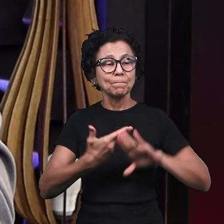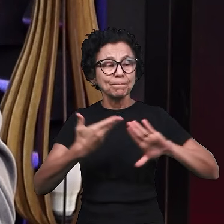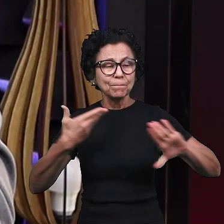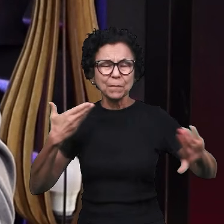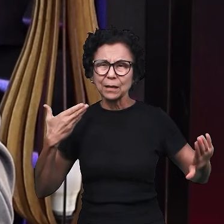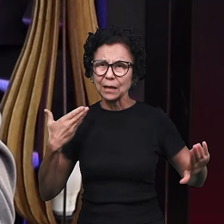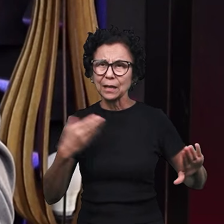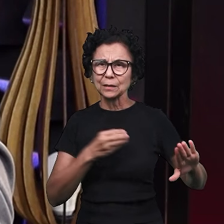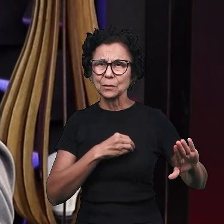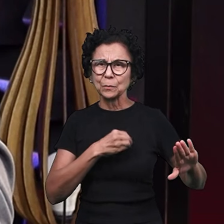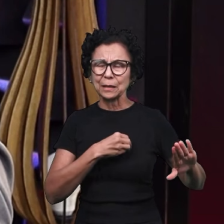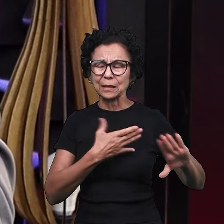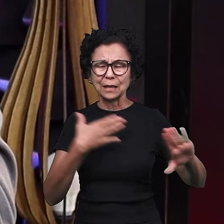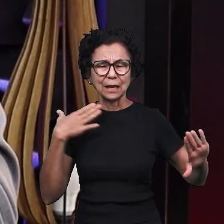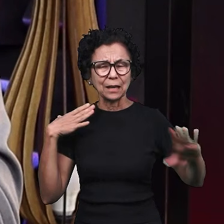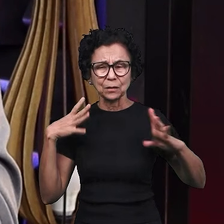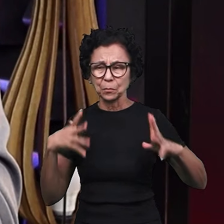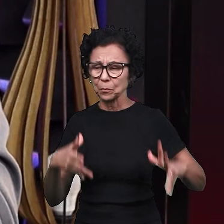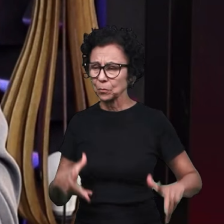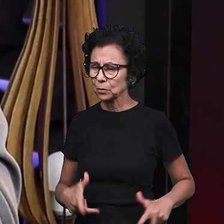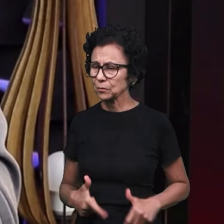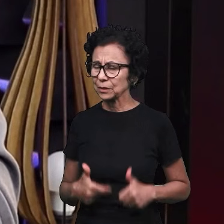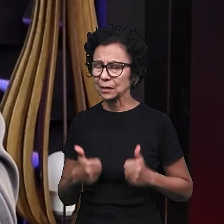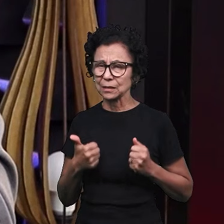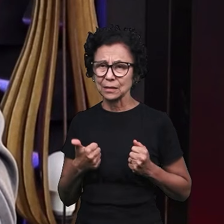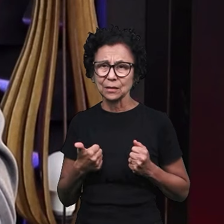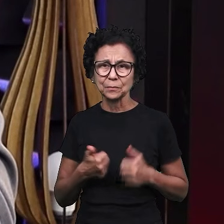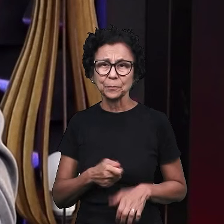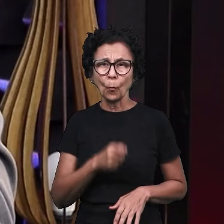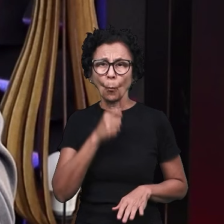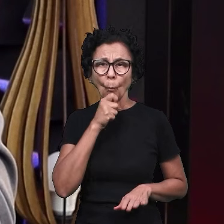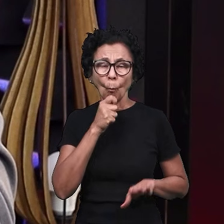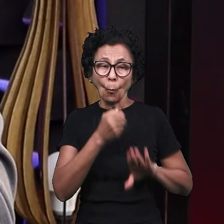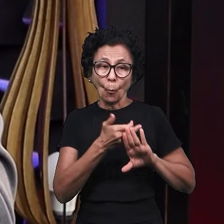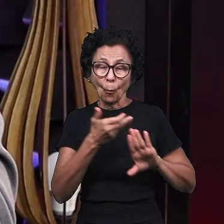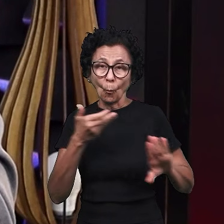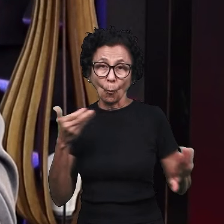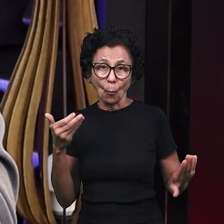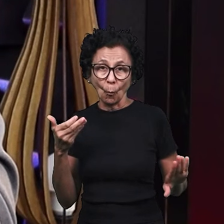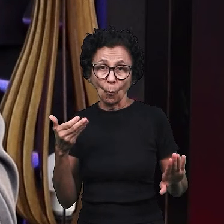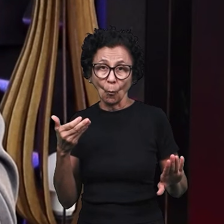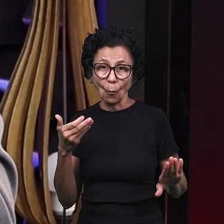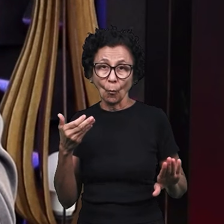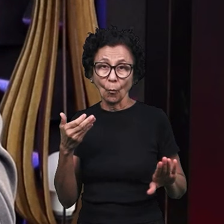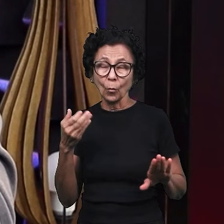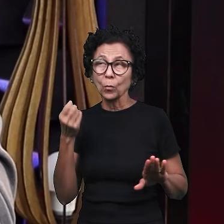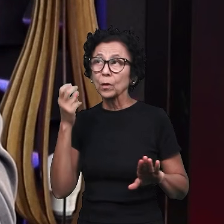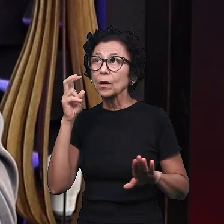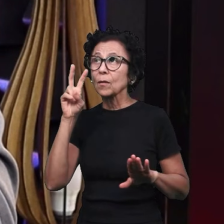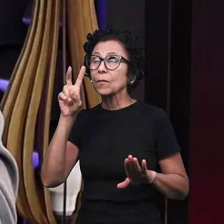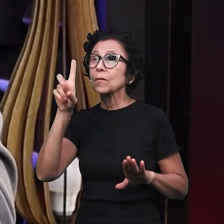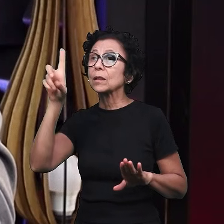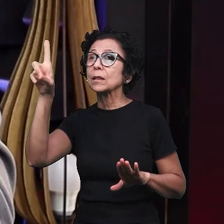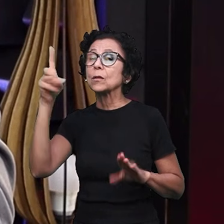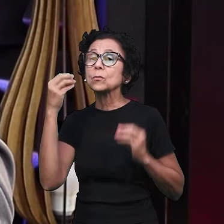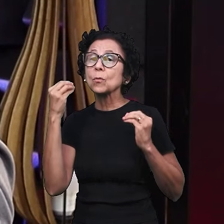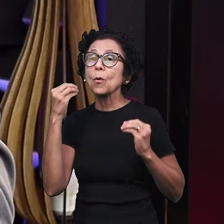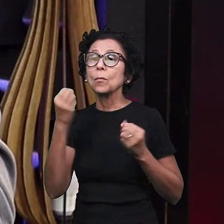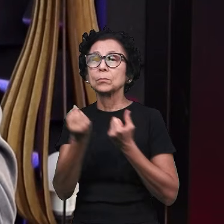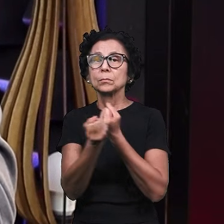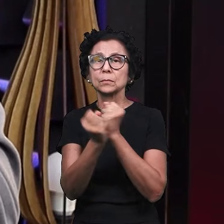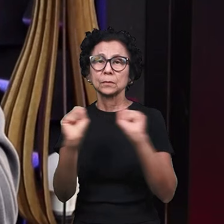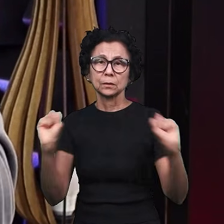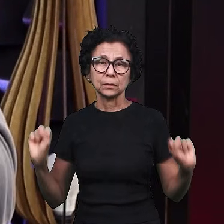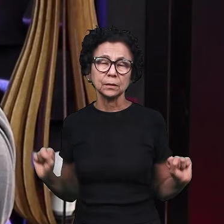você viva uma vida de santificação, uma vida de entrega. Sem santificação é impossível ver a